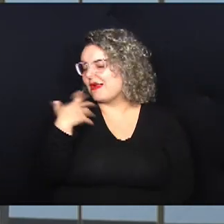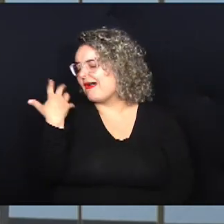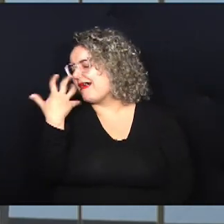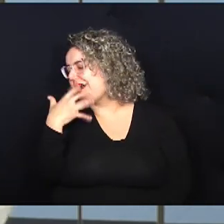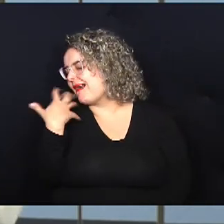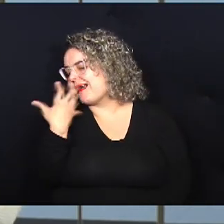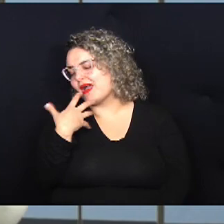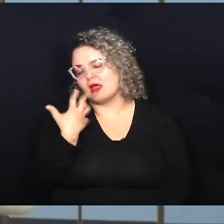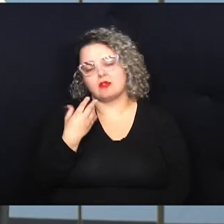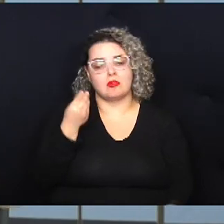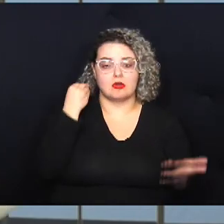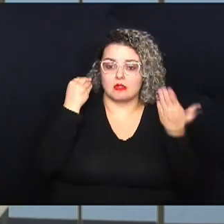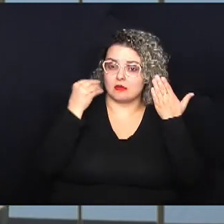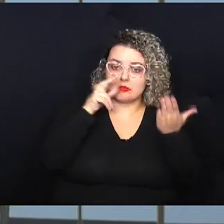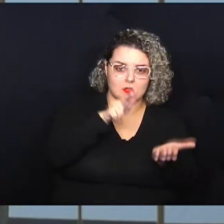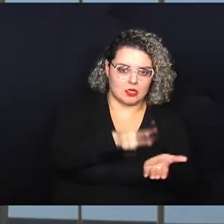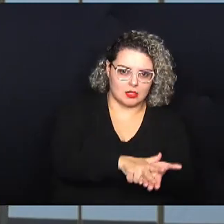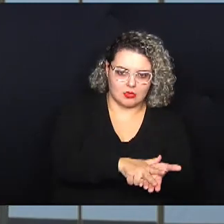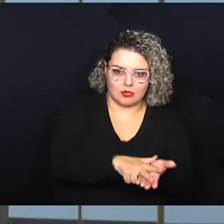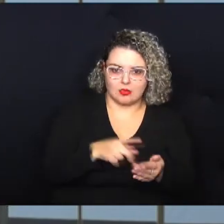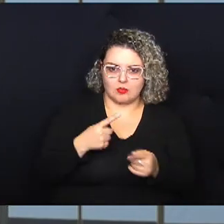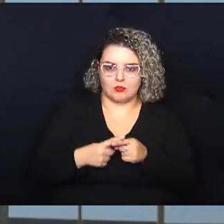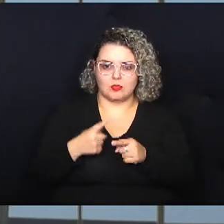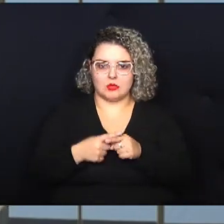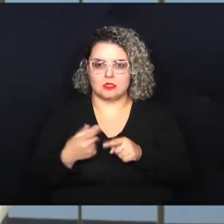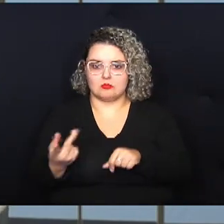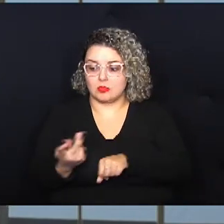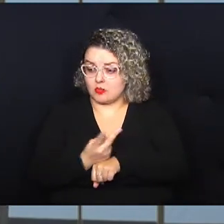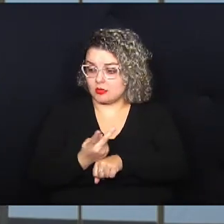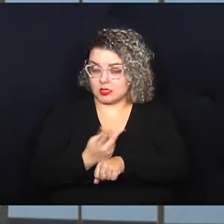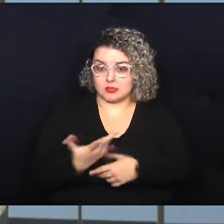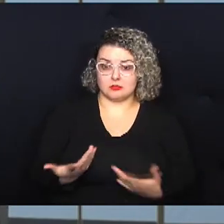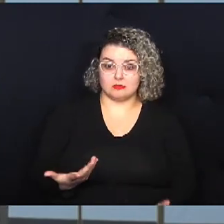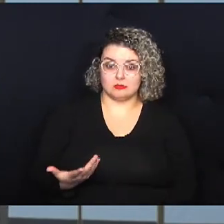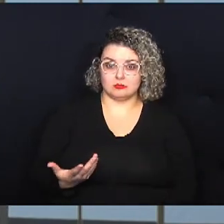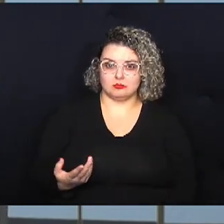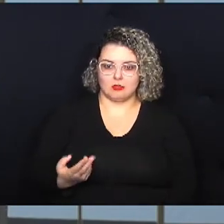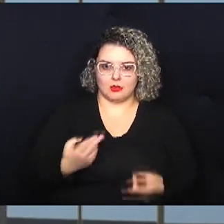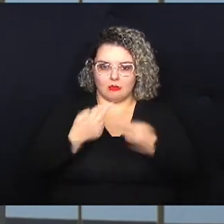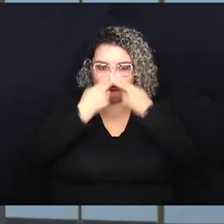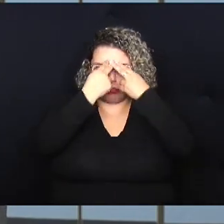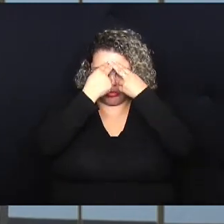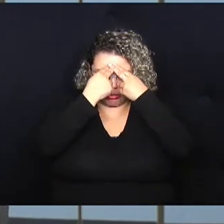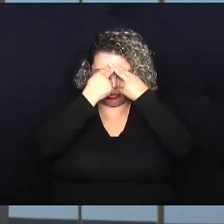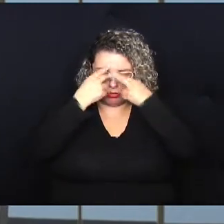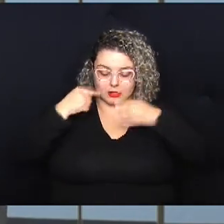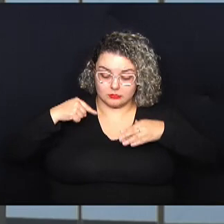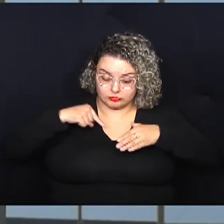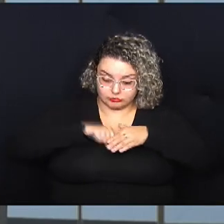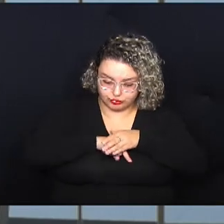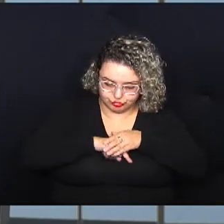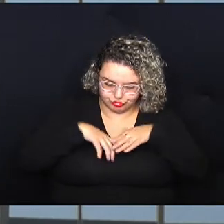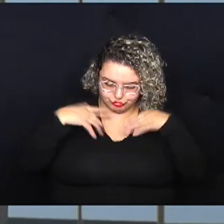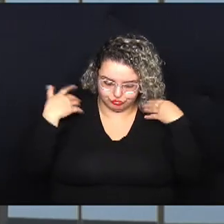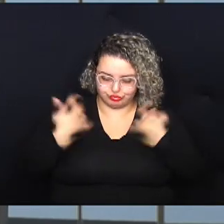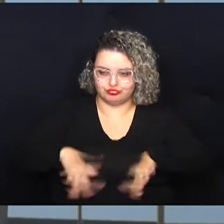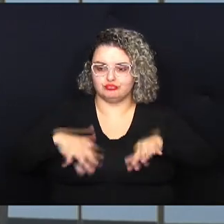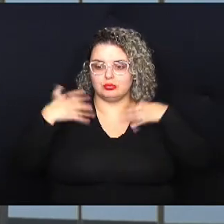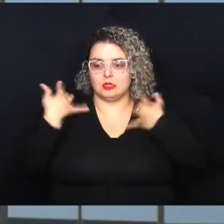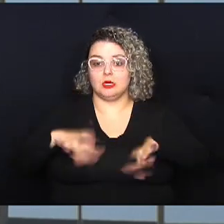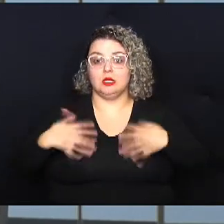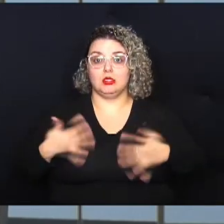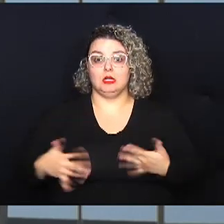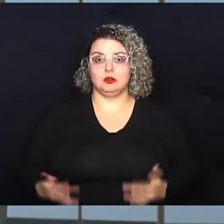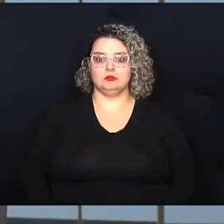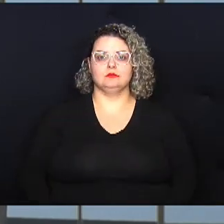psicanálise, porque eles buscam direto, assim, aquela coisa assim, a pessoa tá com aquele trauma, ele vai direto na raiz, ele vai na origem, eles, vai lá